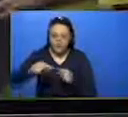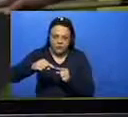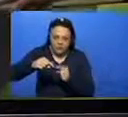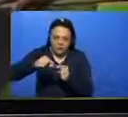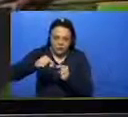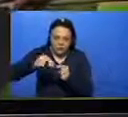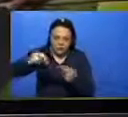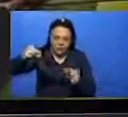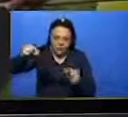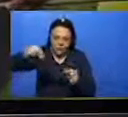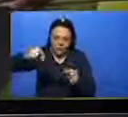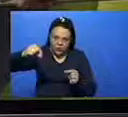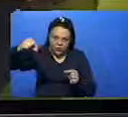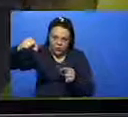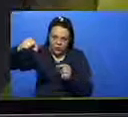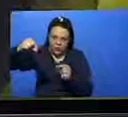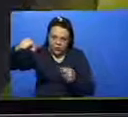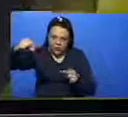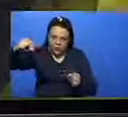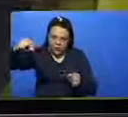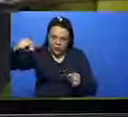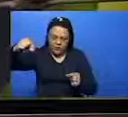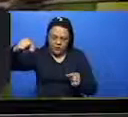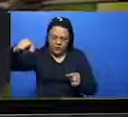ok? E